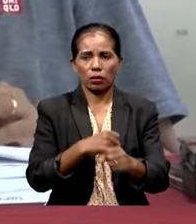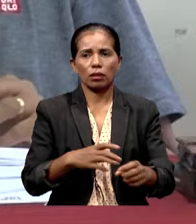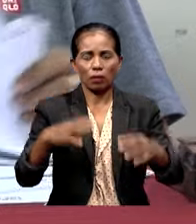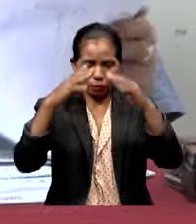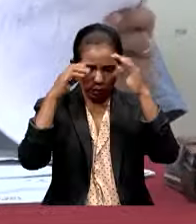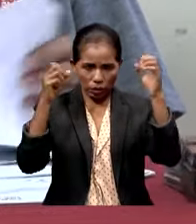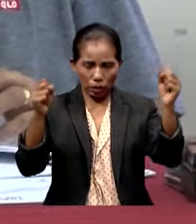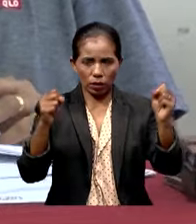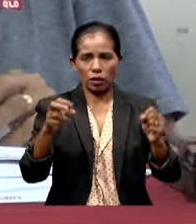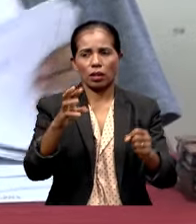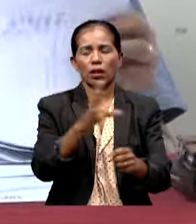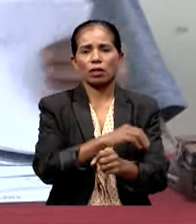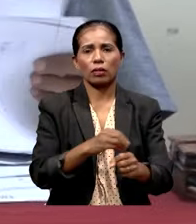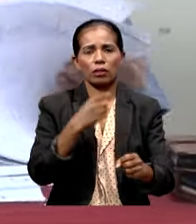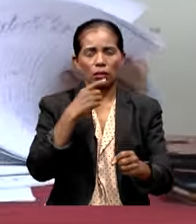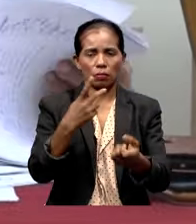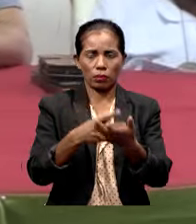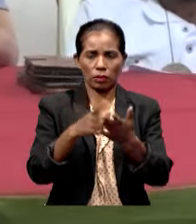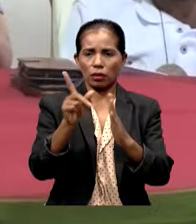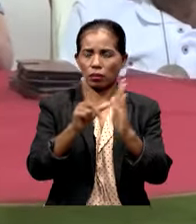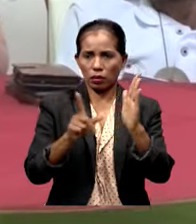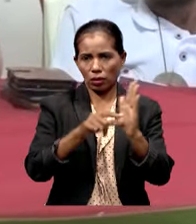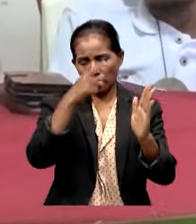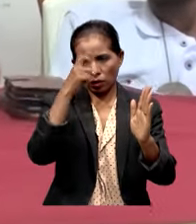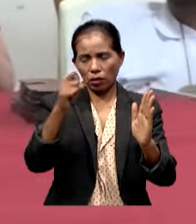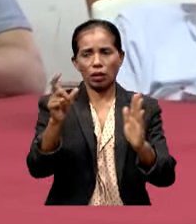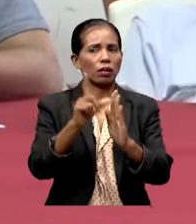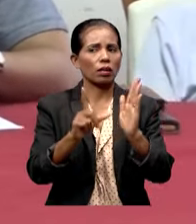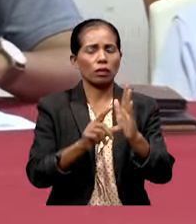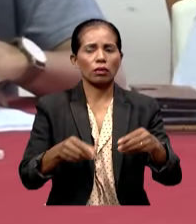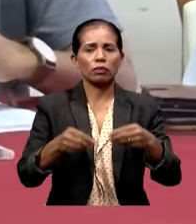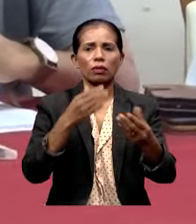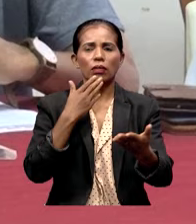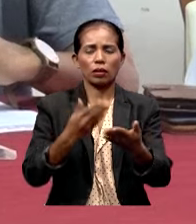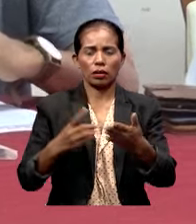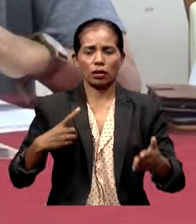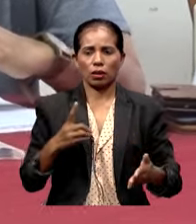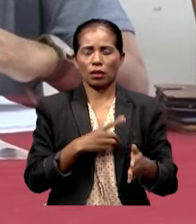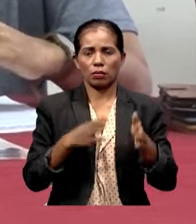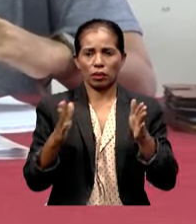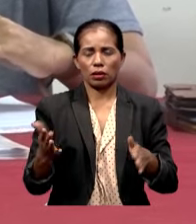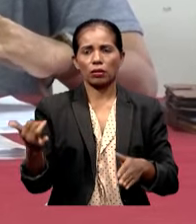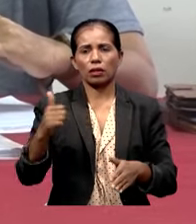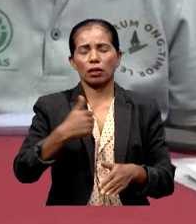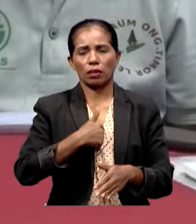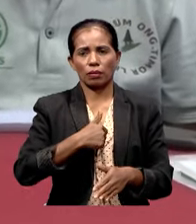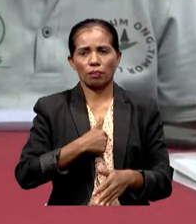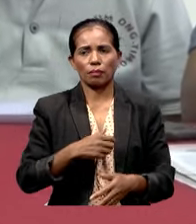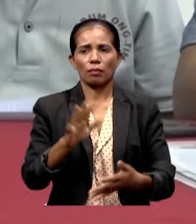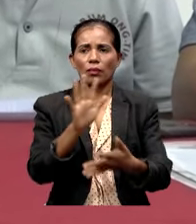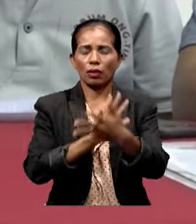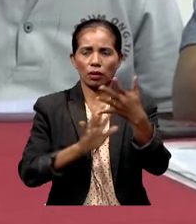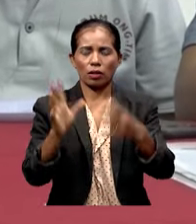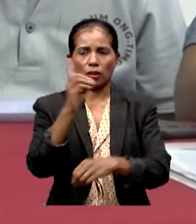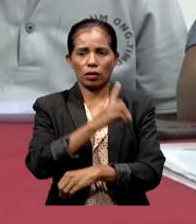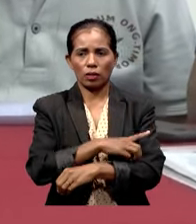presidente republika at foti medida ba projetu lei ne tama considera lei ne fo beneficiu ba deputadu Sirnean. Ho commemoração